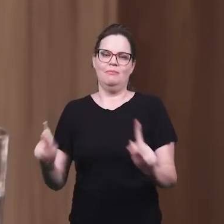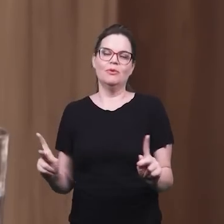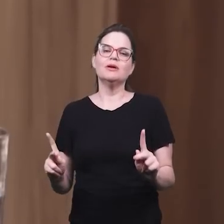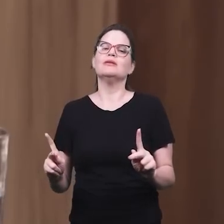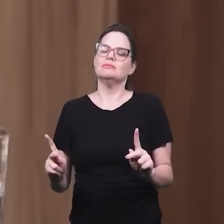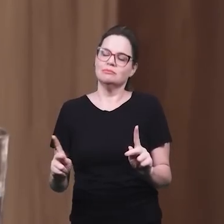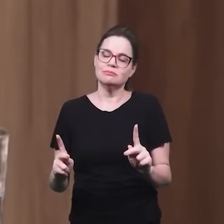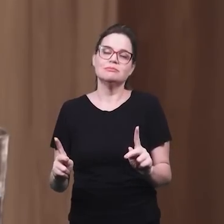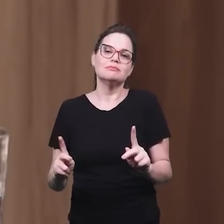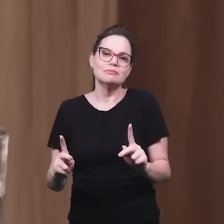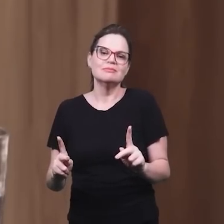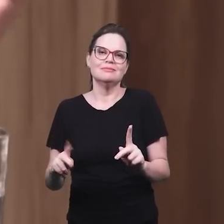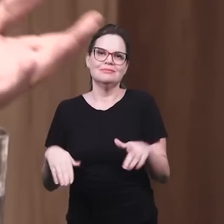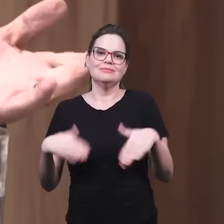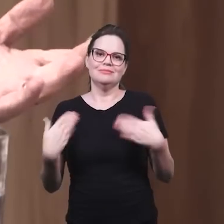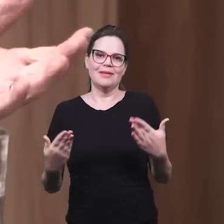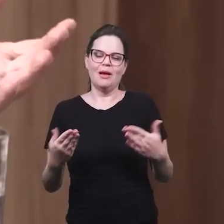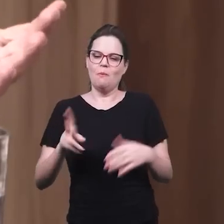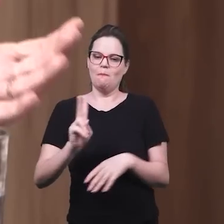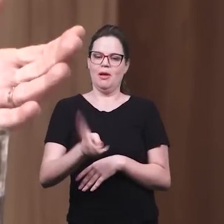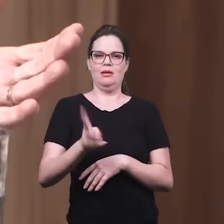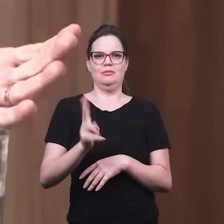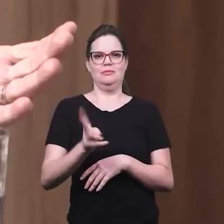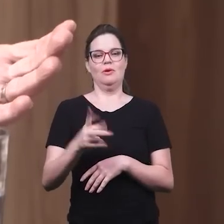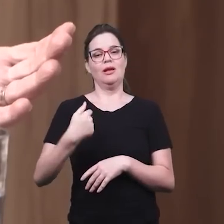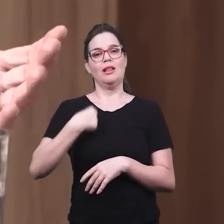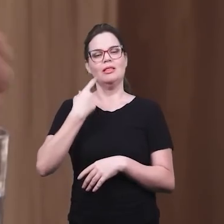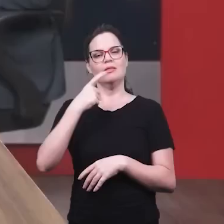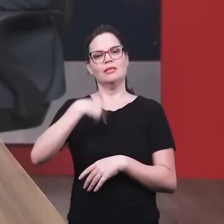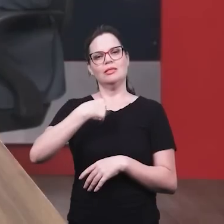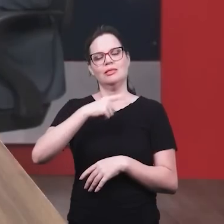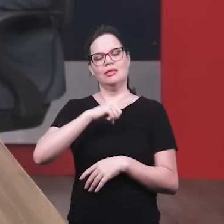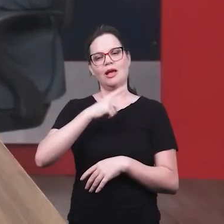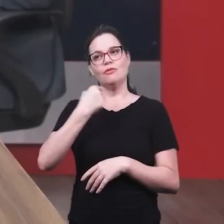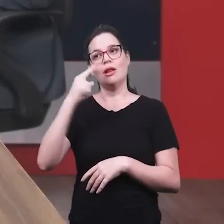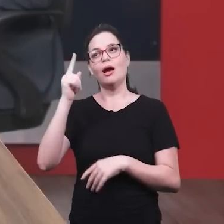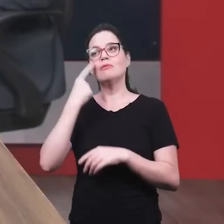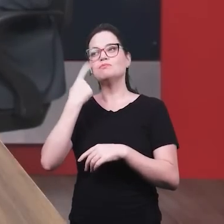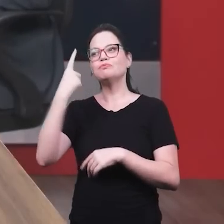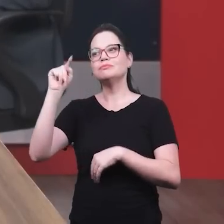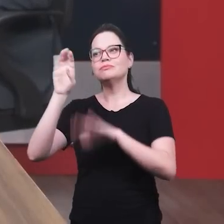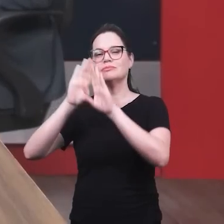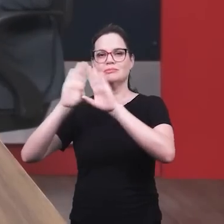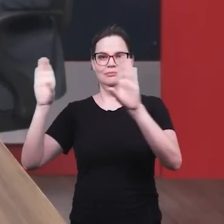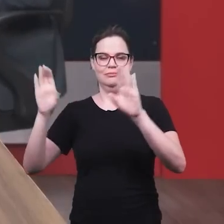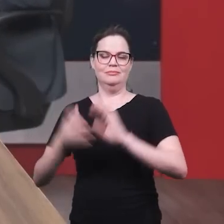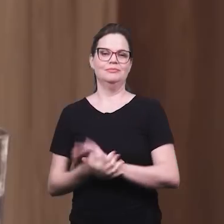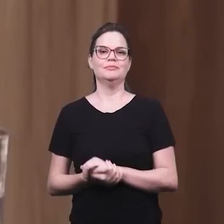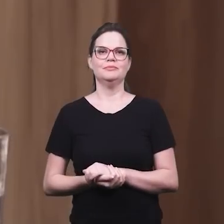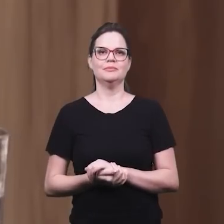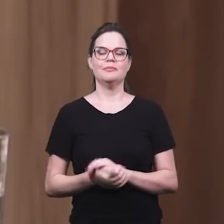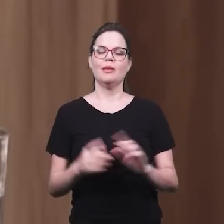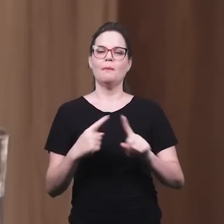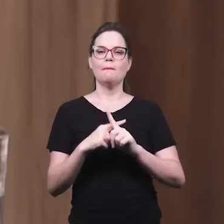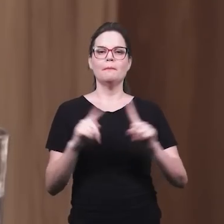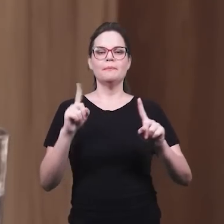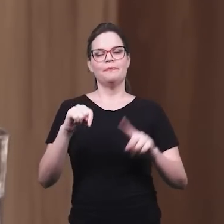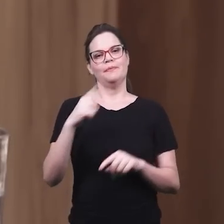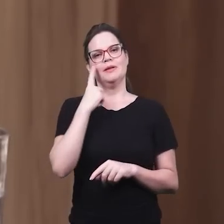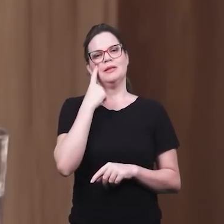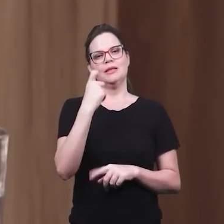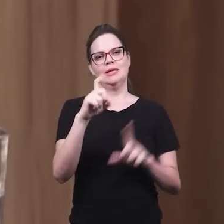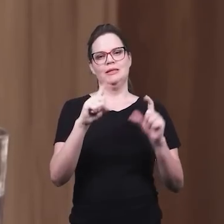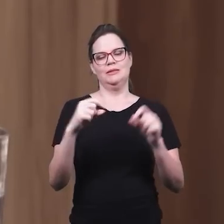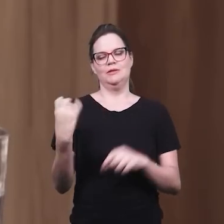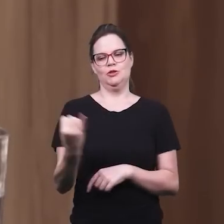livro de Apocalipse, né, naquelas visões lá da ilha de Patmos. Sim. Mas o que é importante, que eu gostaria de frisar, é